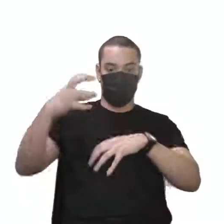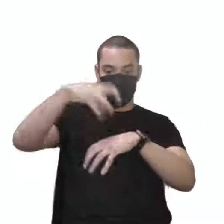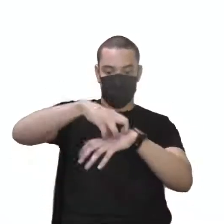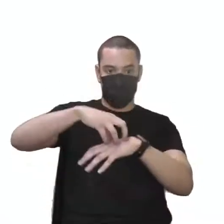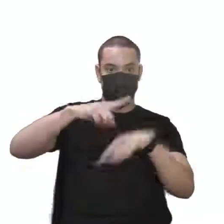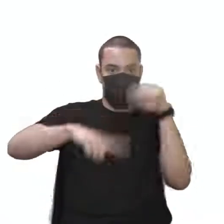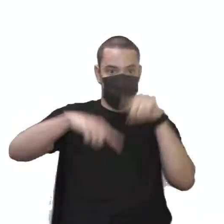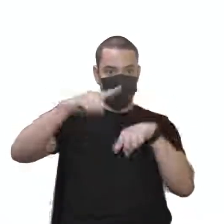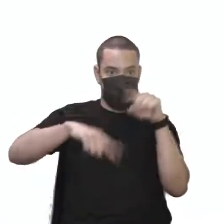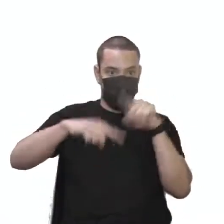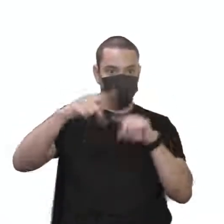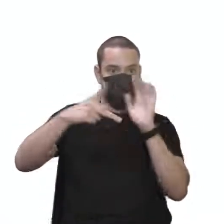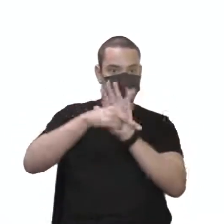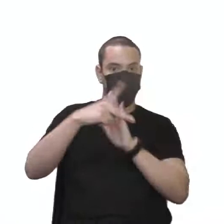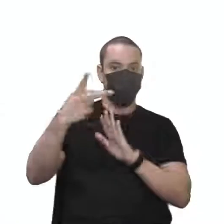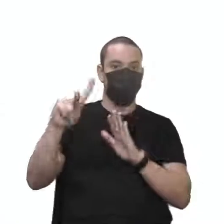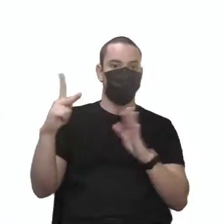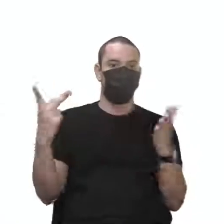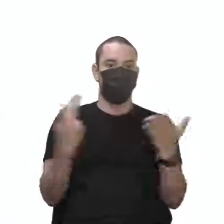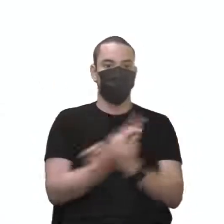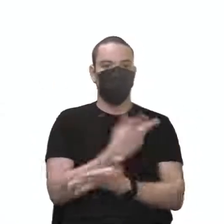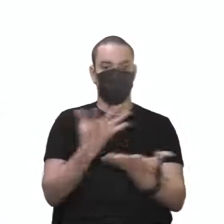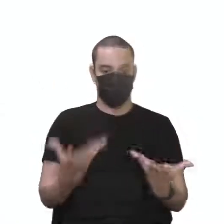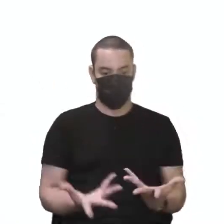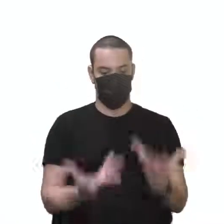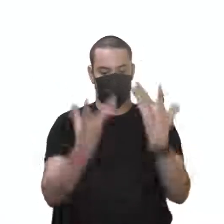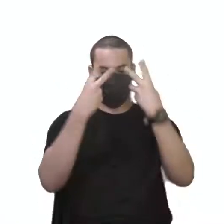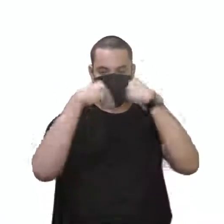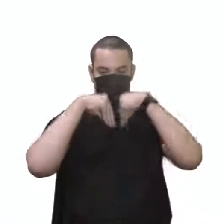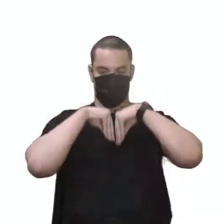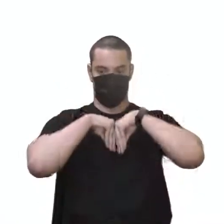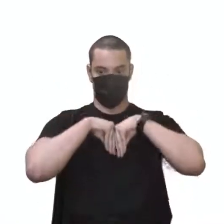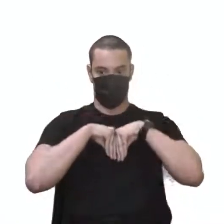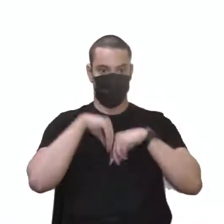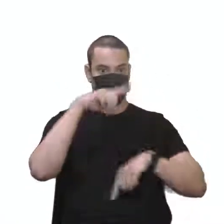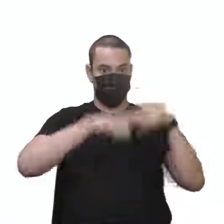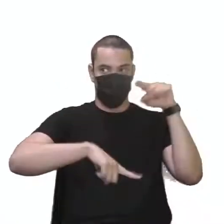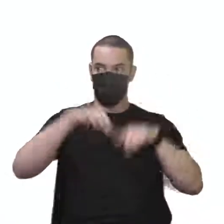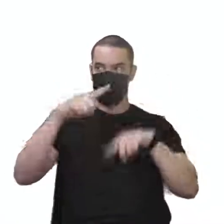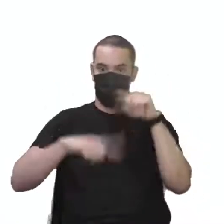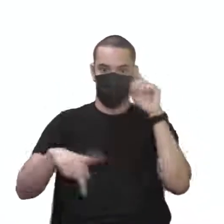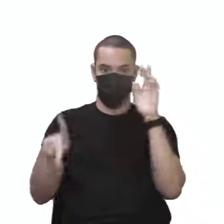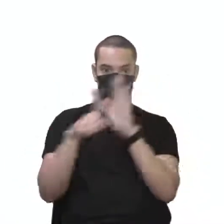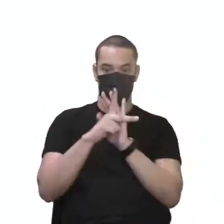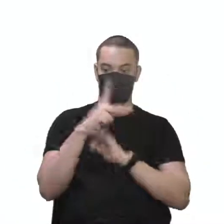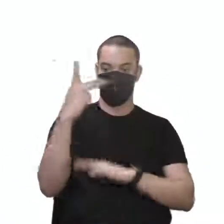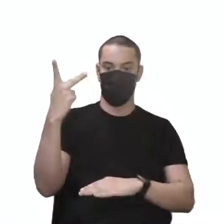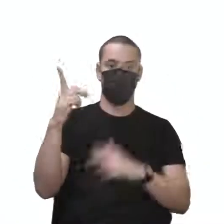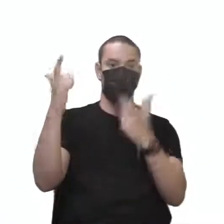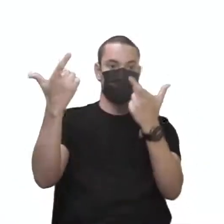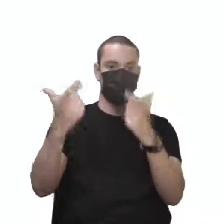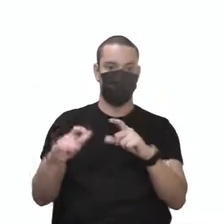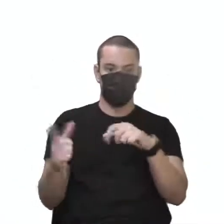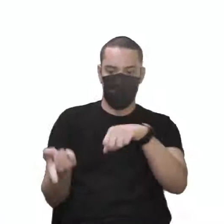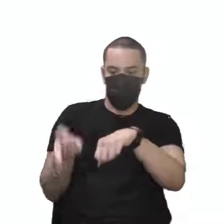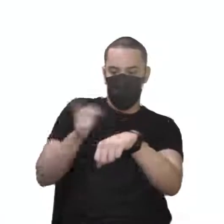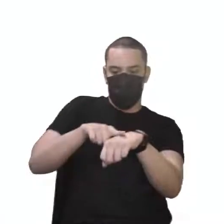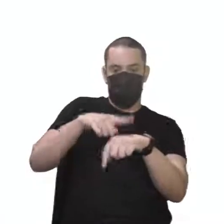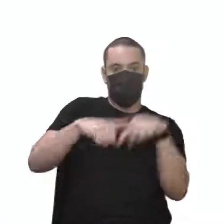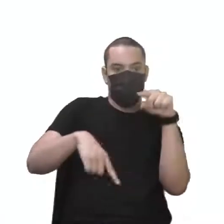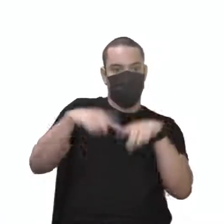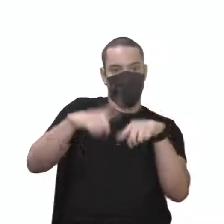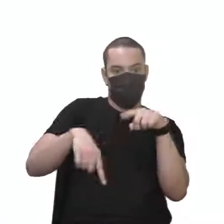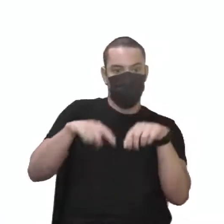seu material genético vai incorporar o material genético dele ao material da